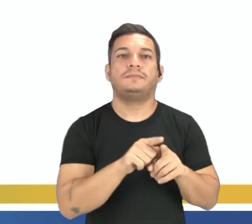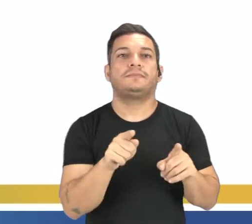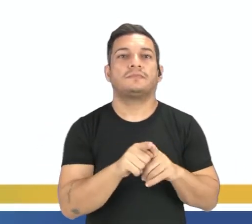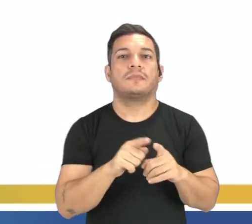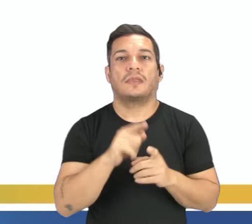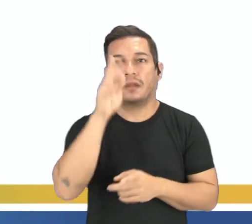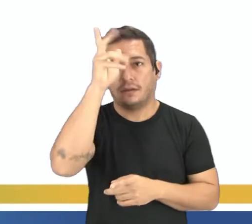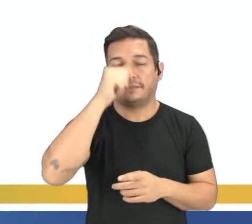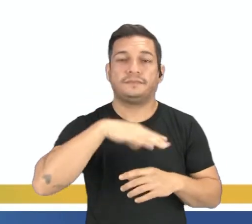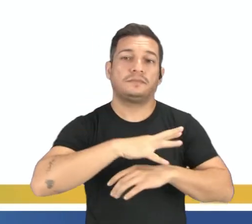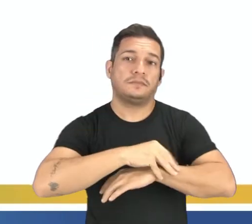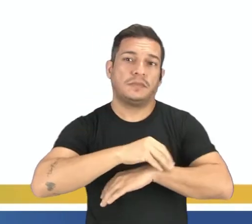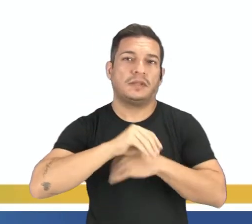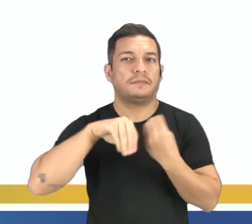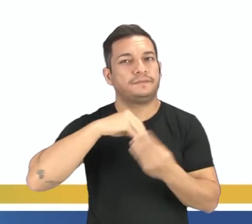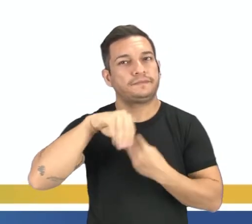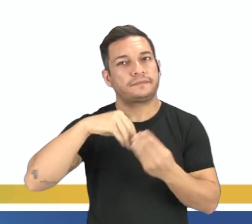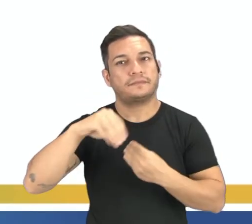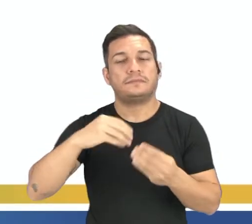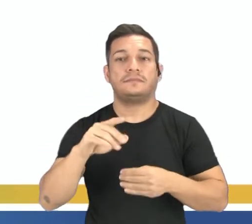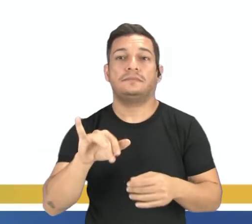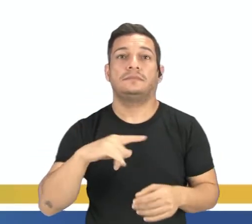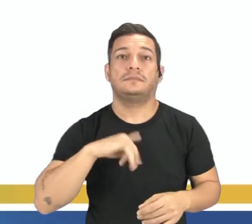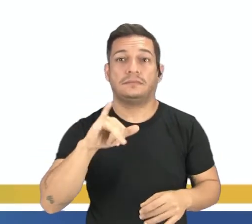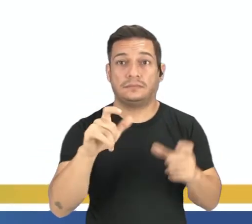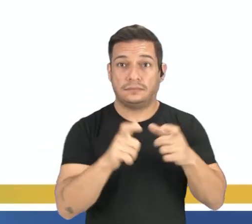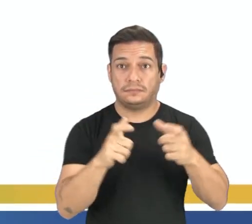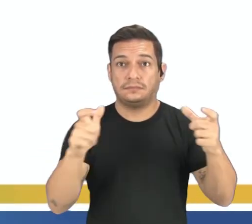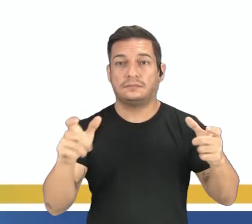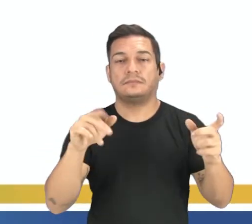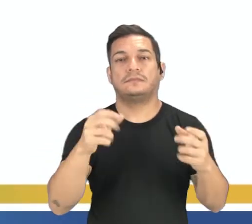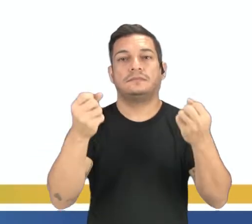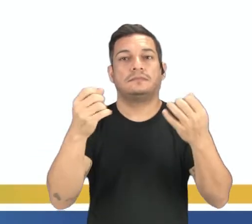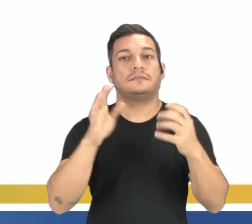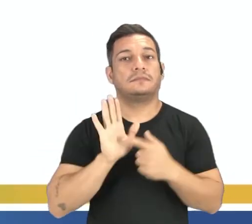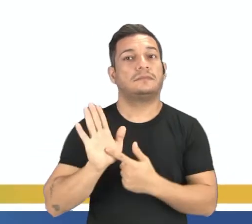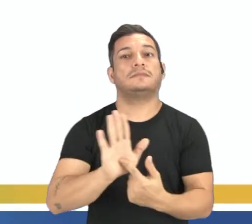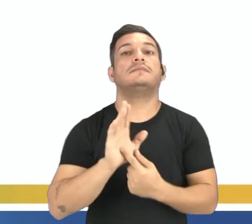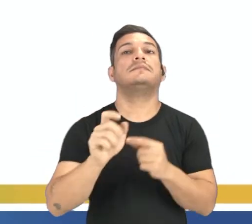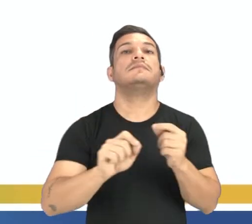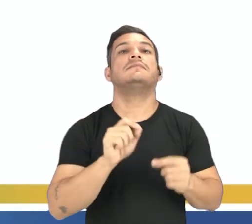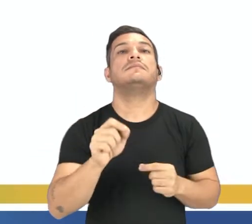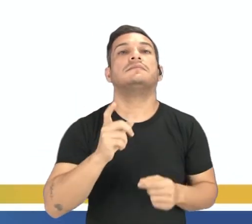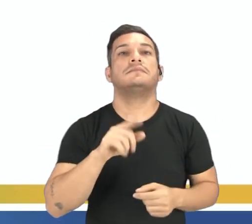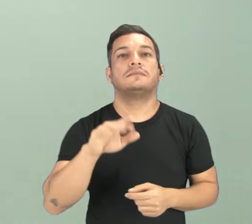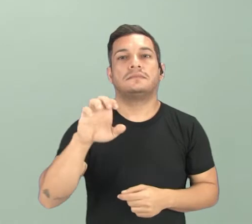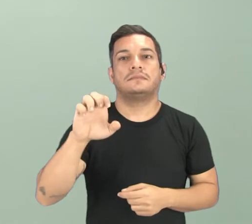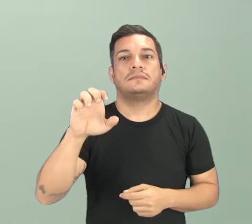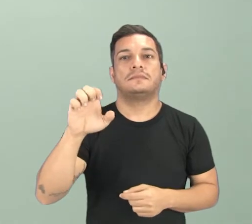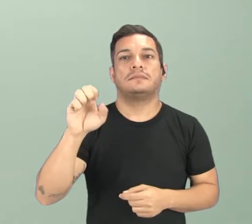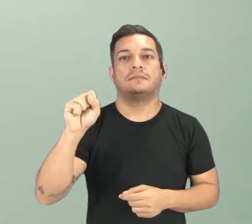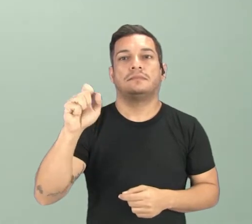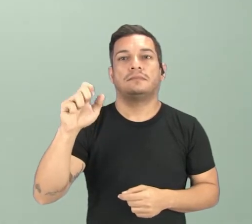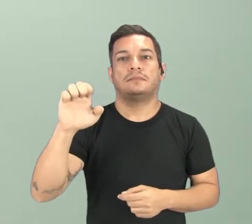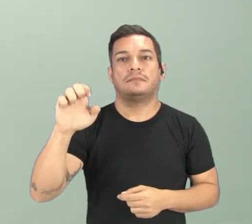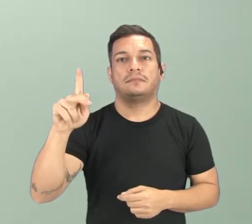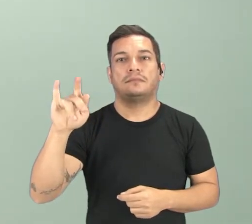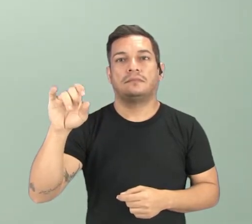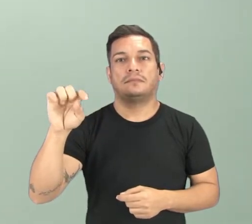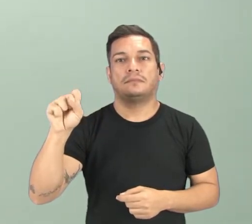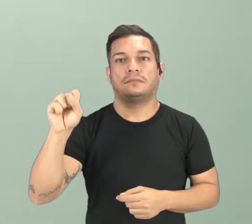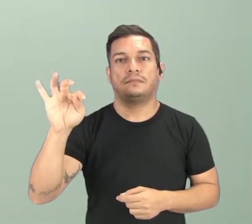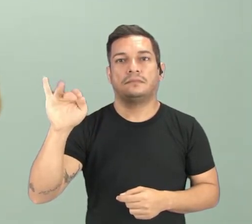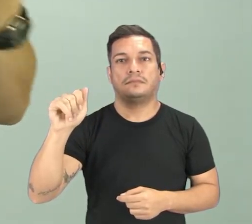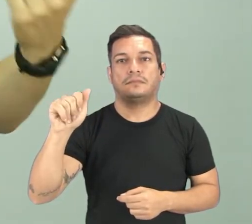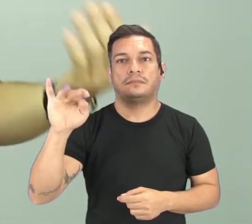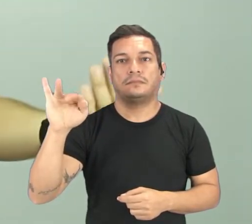vamos dizer, mistas. Mas quando eu tenho o Izão, ele determina sobre o outro. Então ele é epistático. Ele